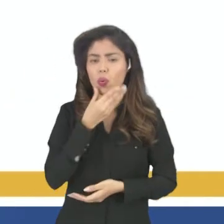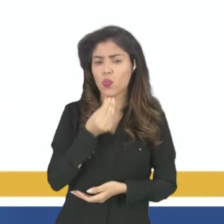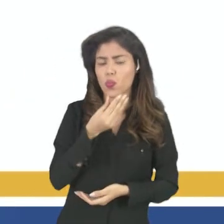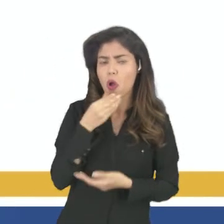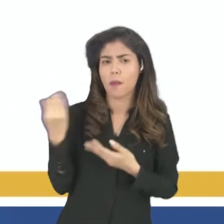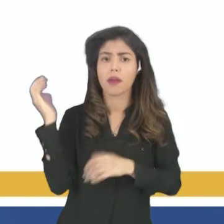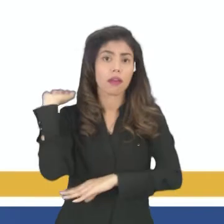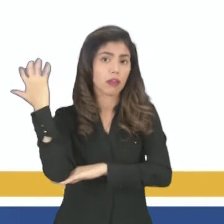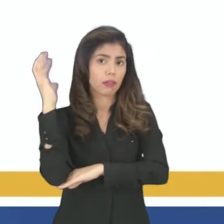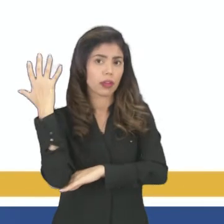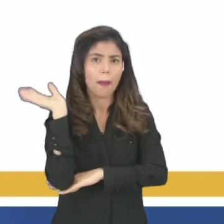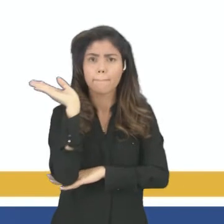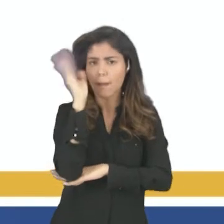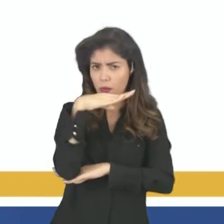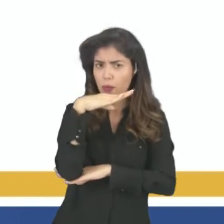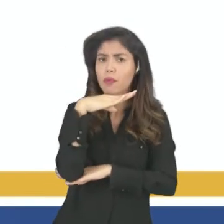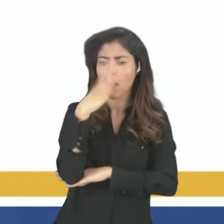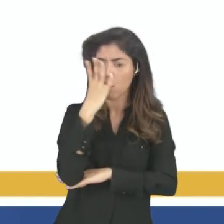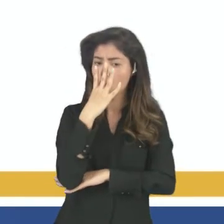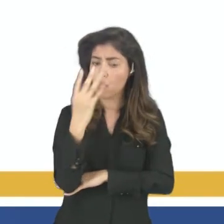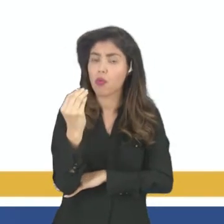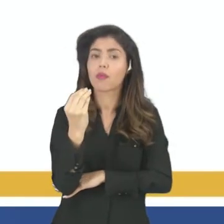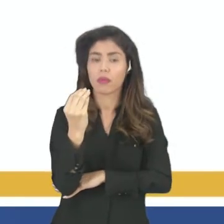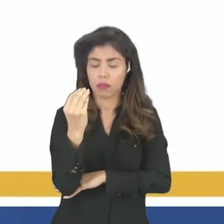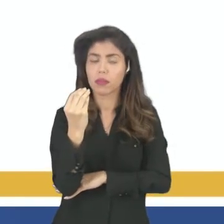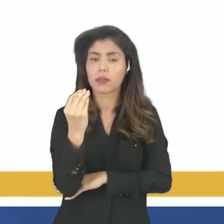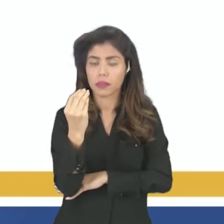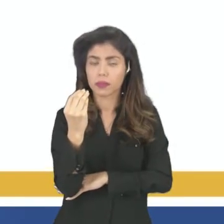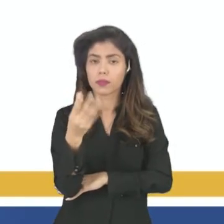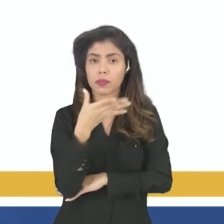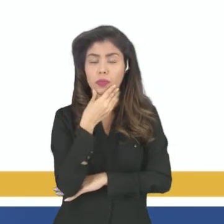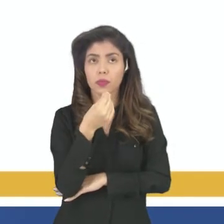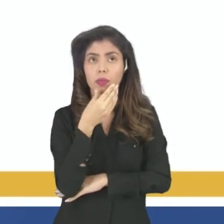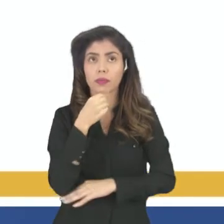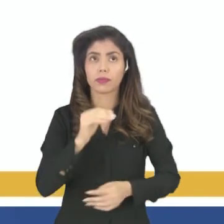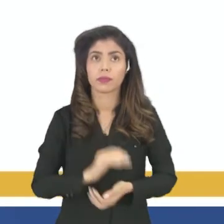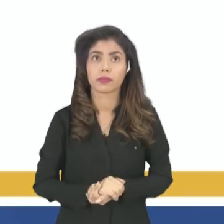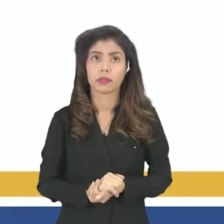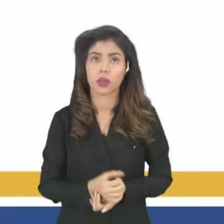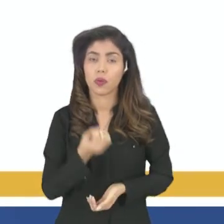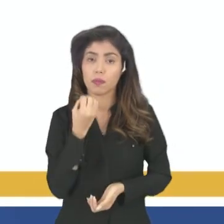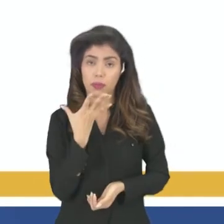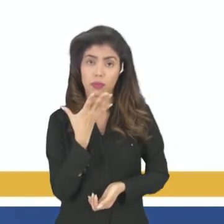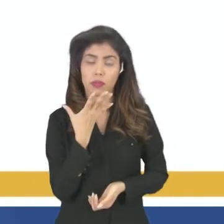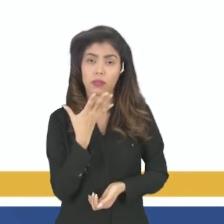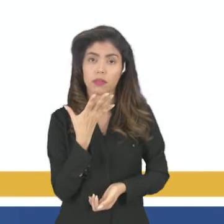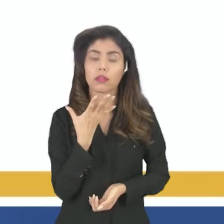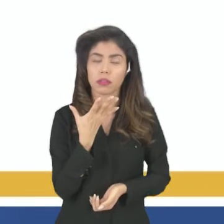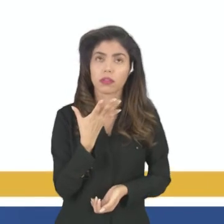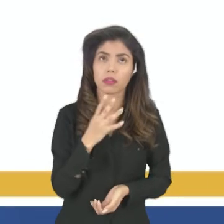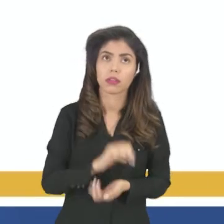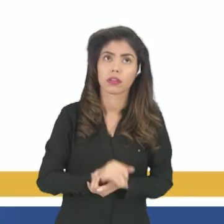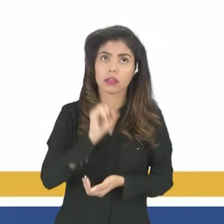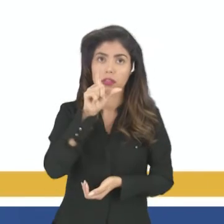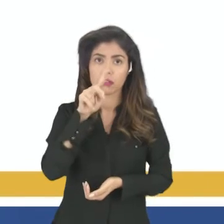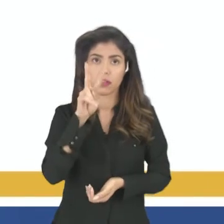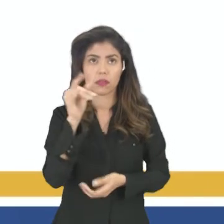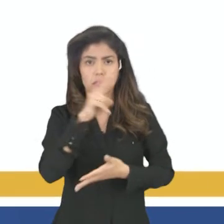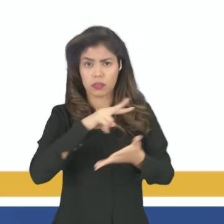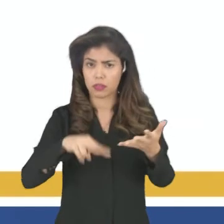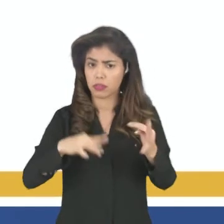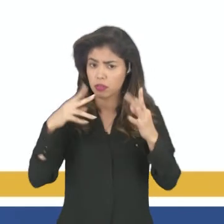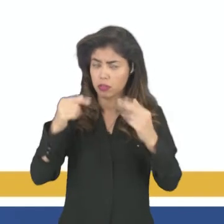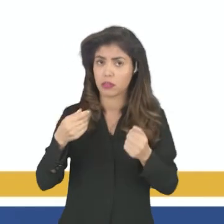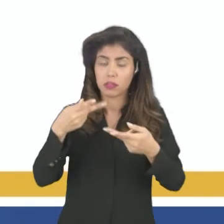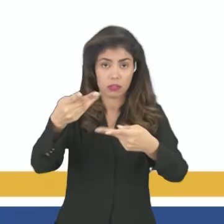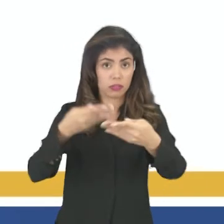na natureza é mau, o lobo, né, o lobo do homem, e o homem bom, o bom selvagem. E a questão, eu não vou ler o texto,